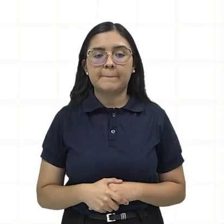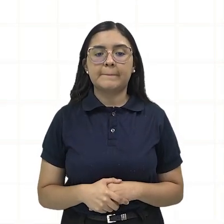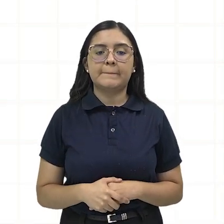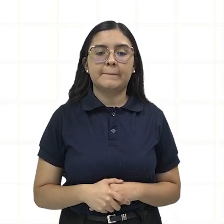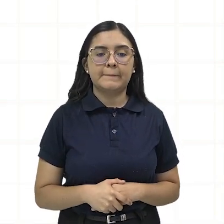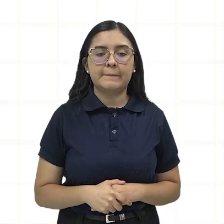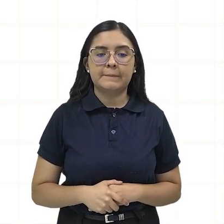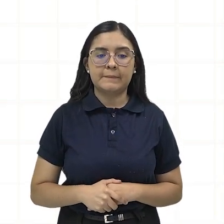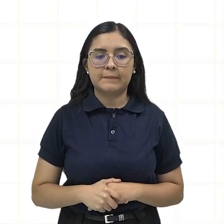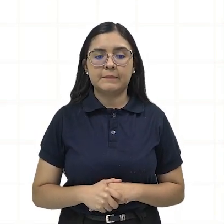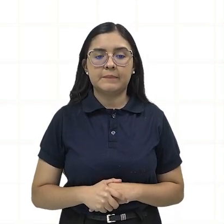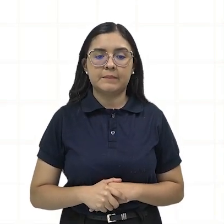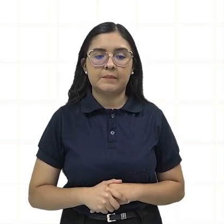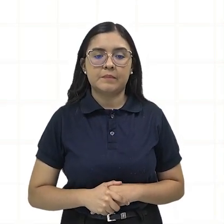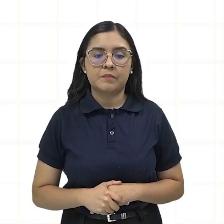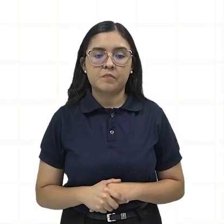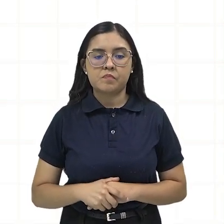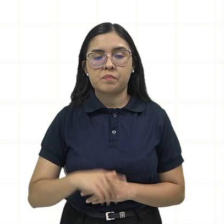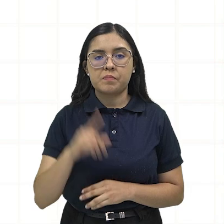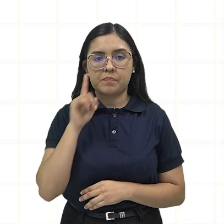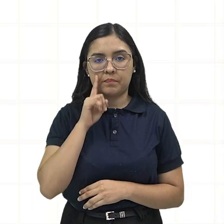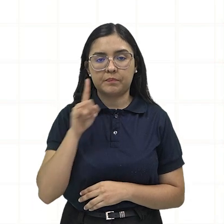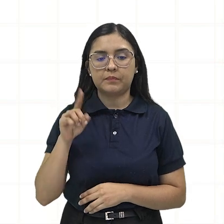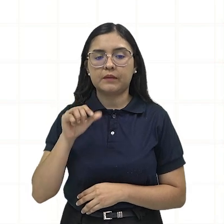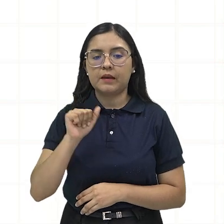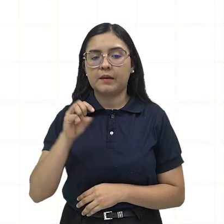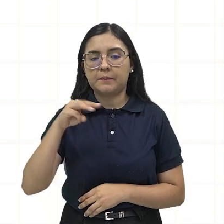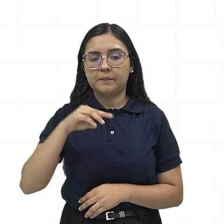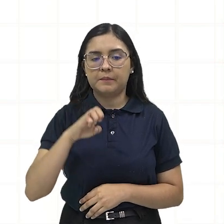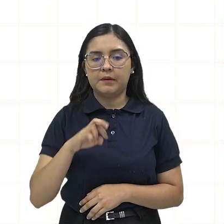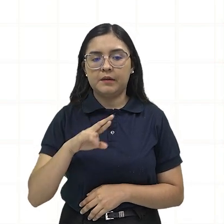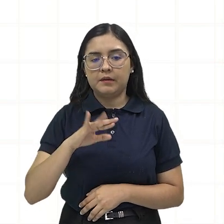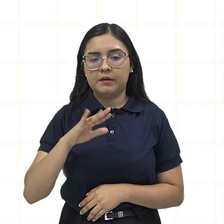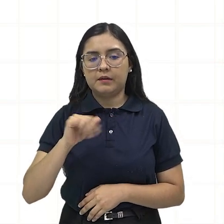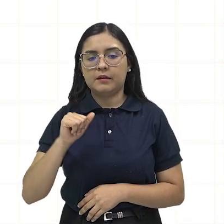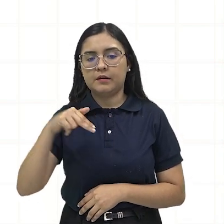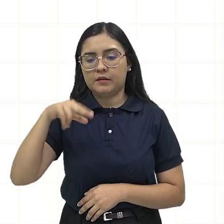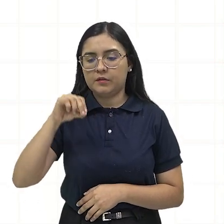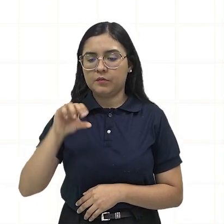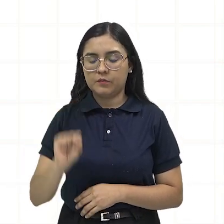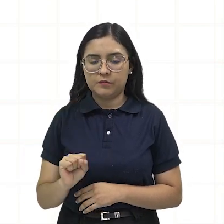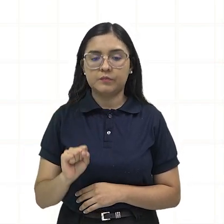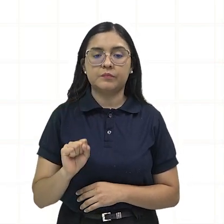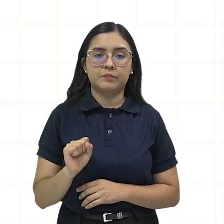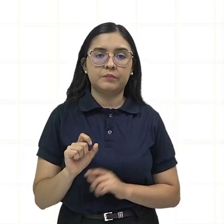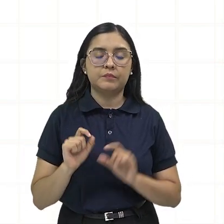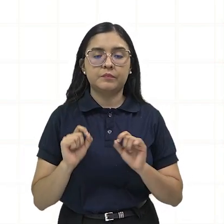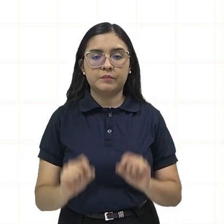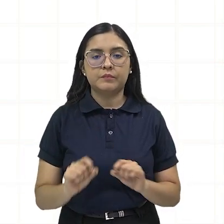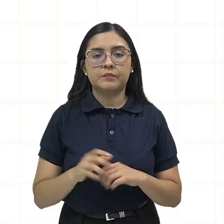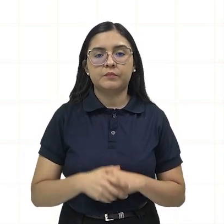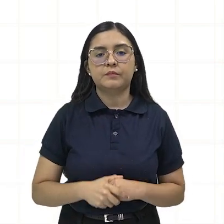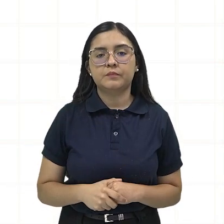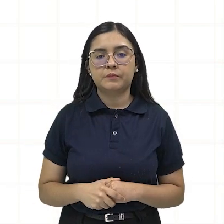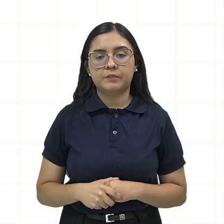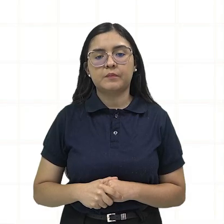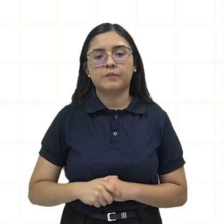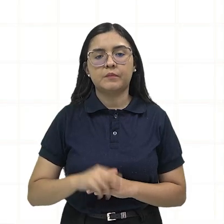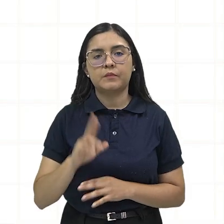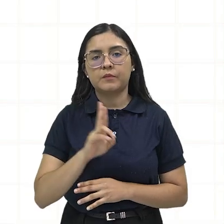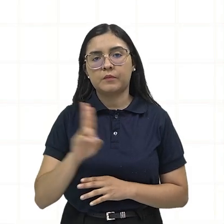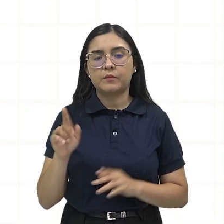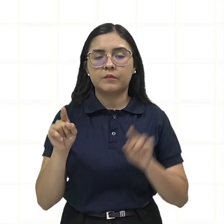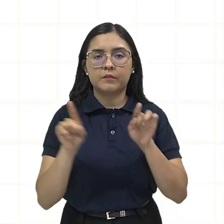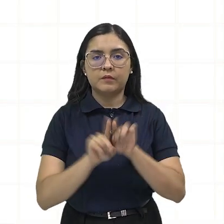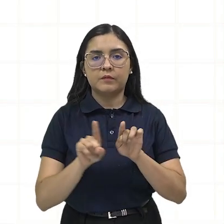como estadunidenses, tá, gente? Até porque essa própria ideia de se chamar americano e de